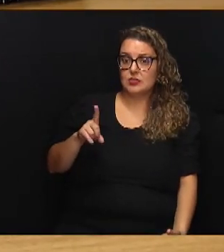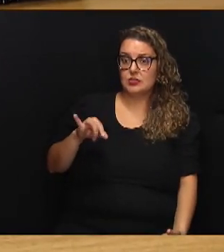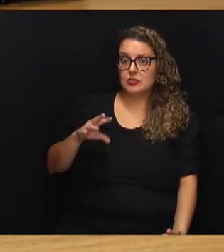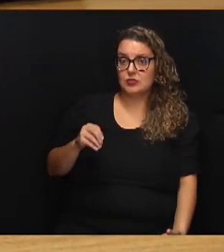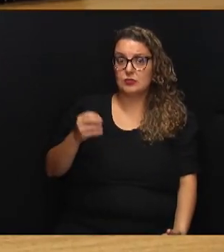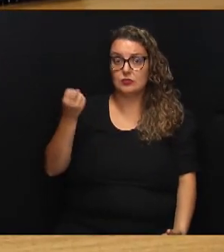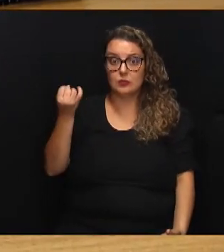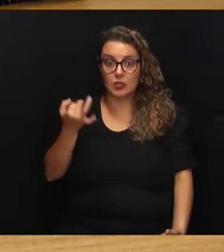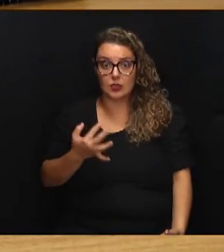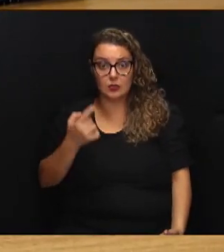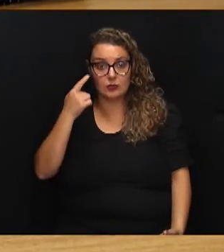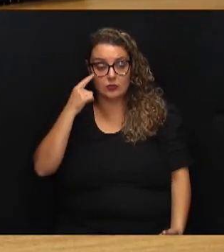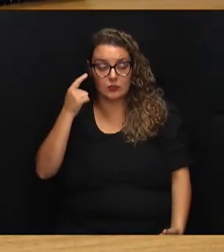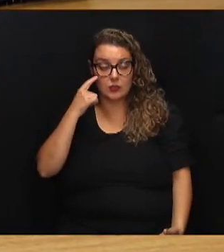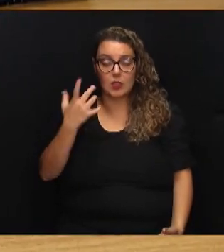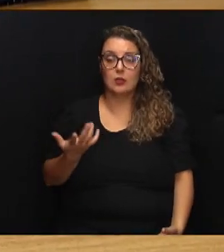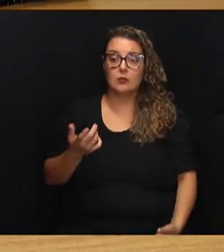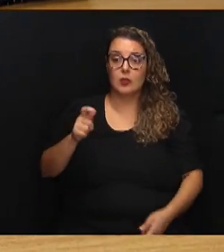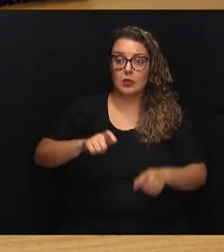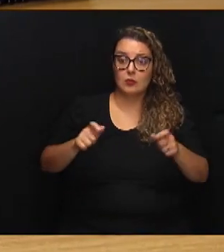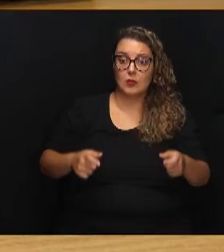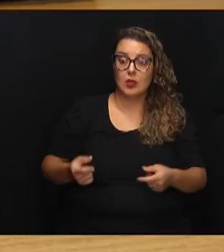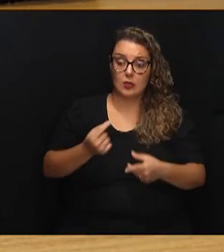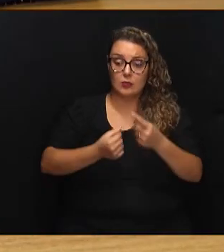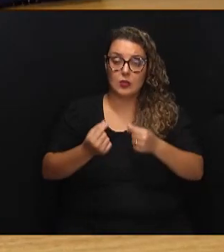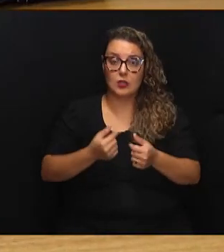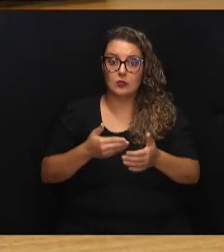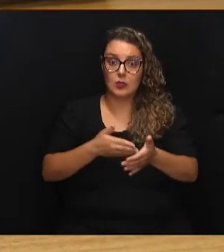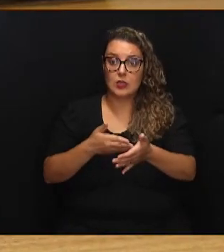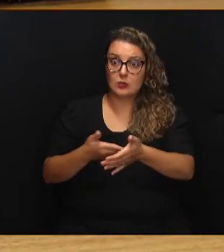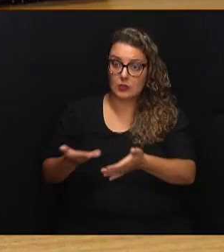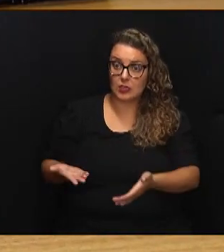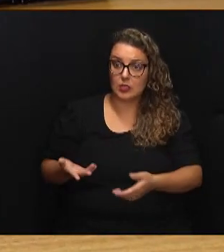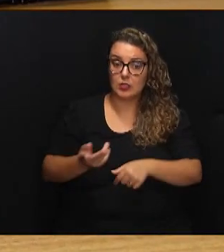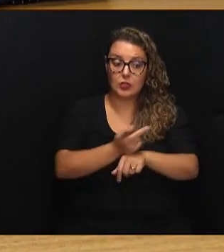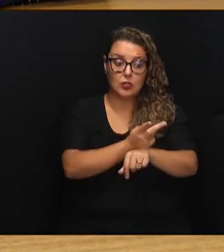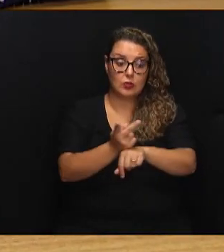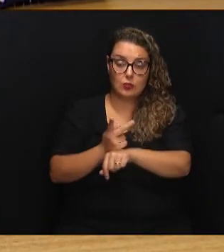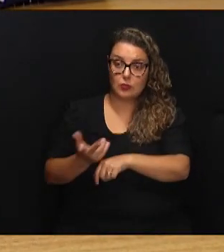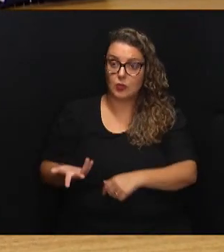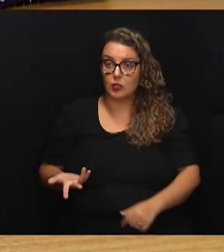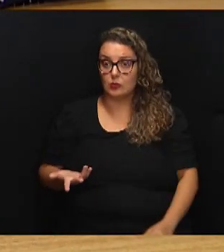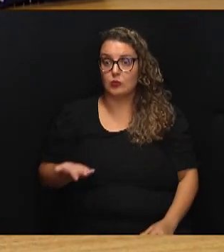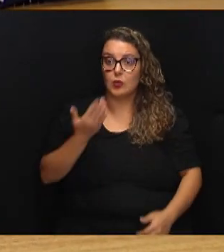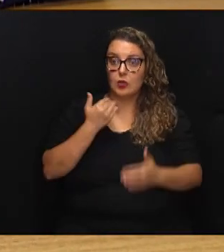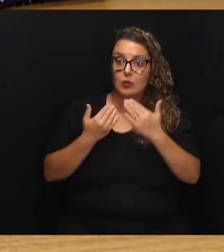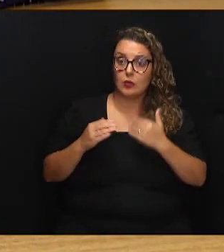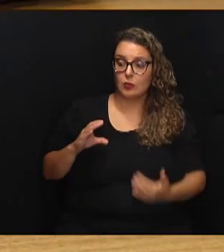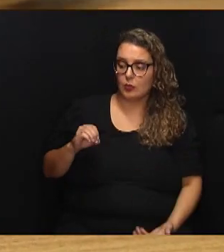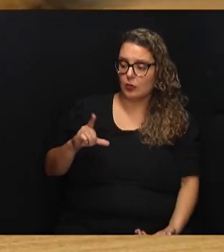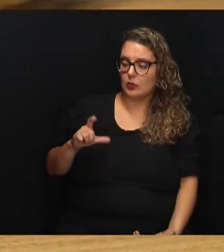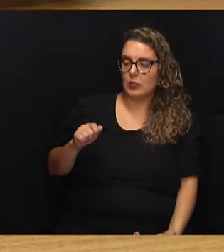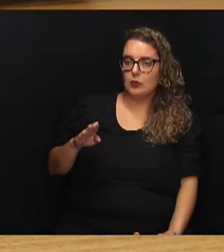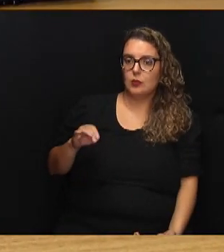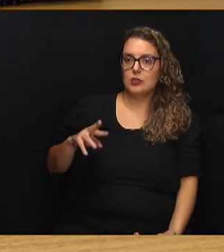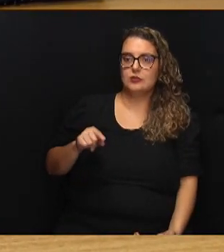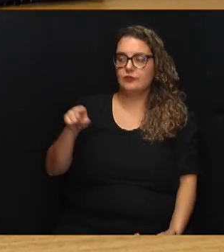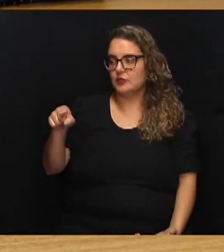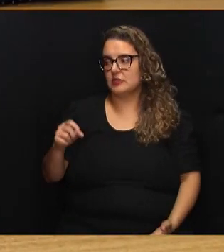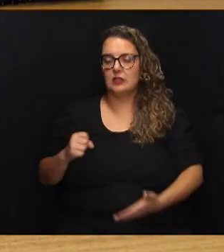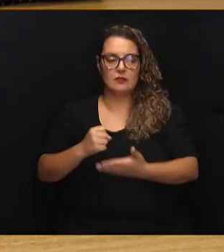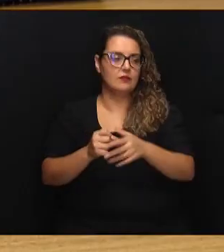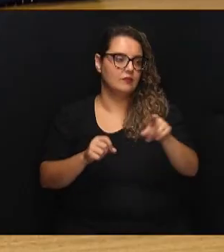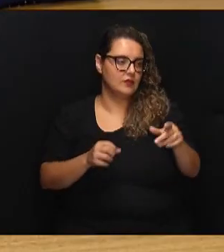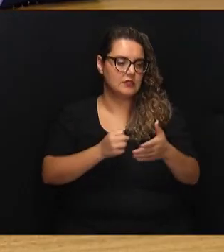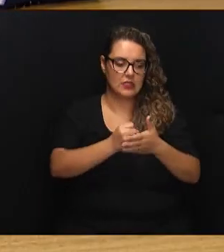quantidade de pessoas que vai, a definição desse orçamento e muitas vezes procurar ali um almoço colaborativo. Então você vai levar tal coisa, você vai levar